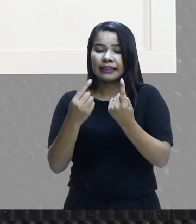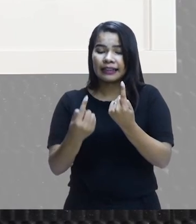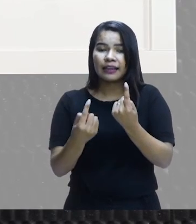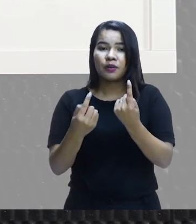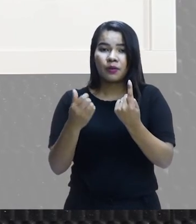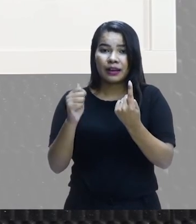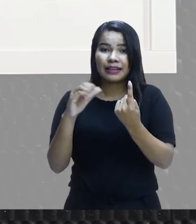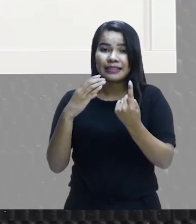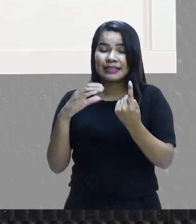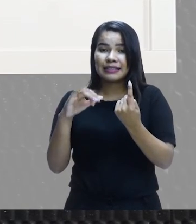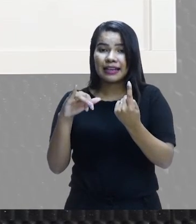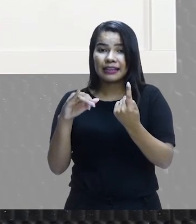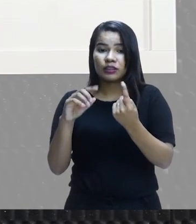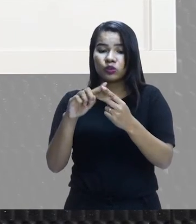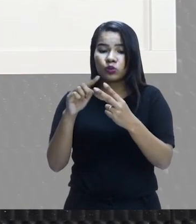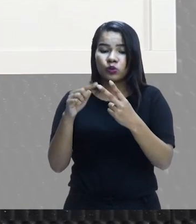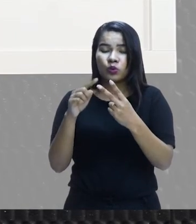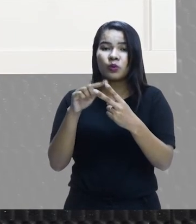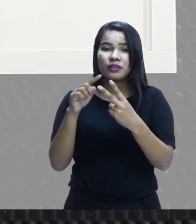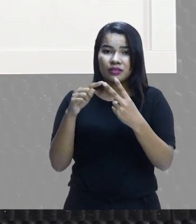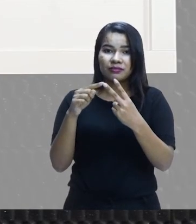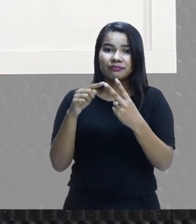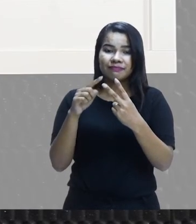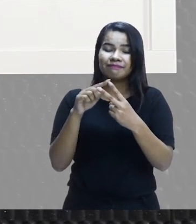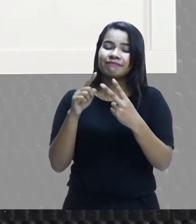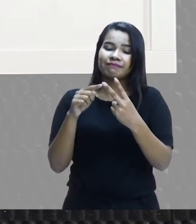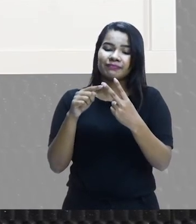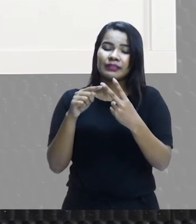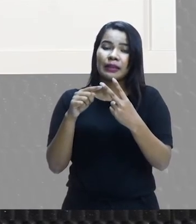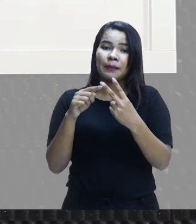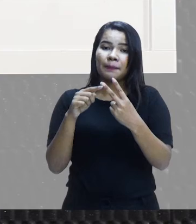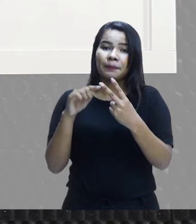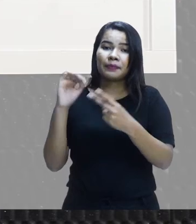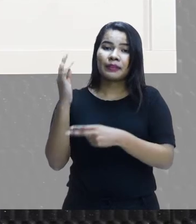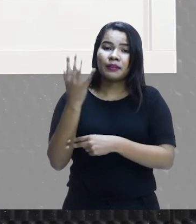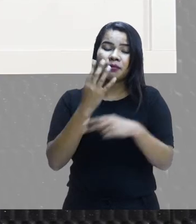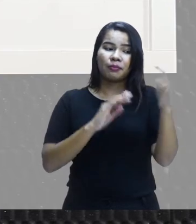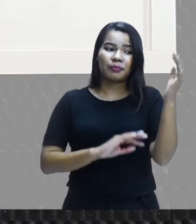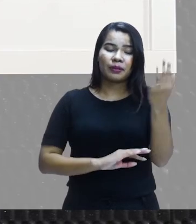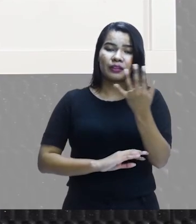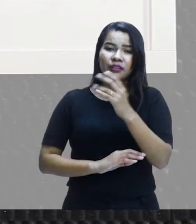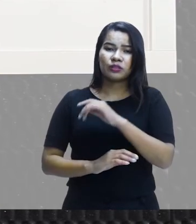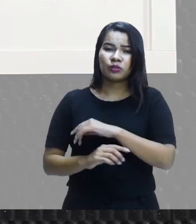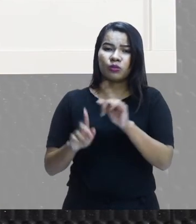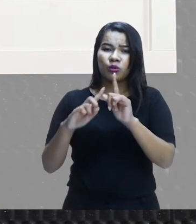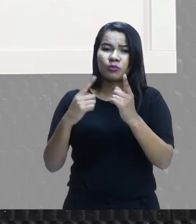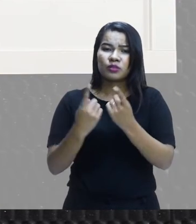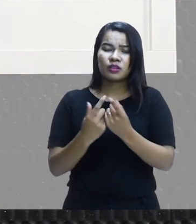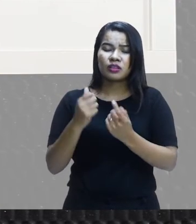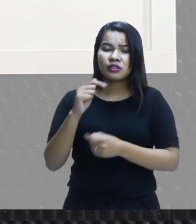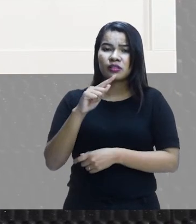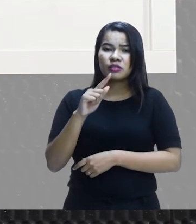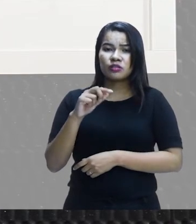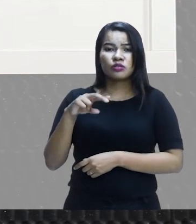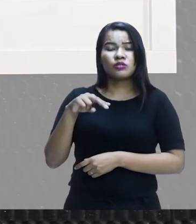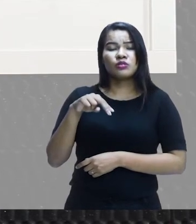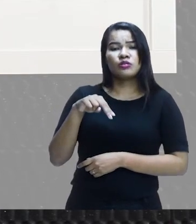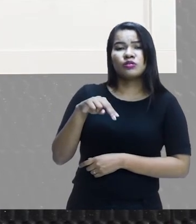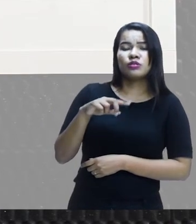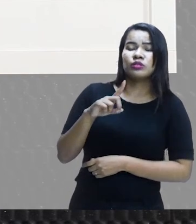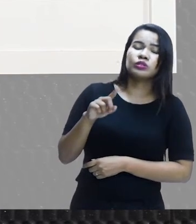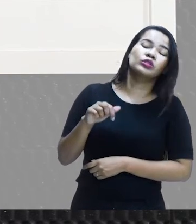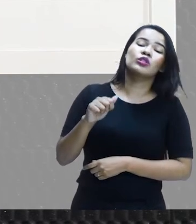e o açaí são duas espécies, tá ok, de plantas, pertencem ao grupo das angiospermas, tá ok, são do